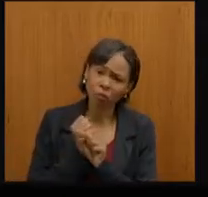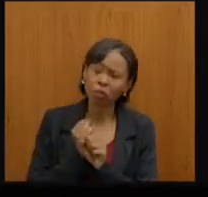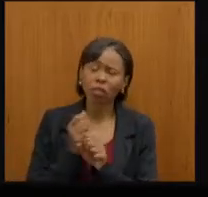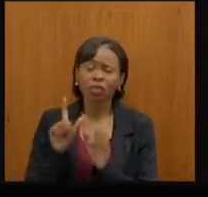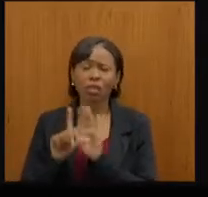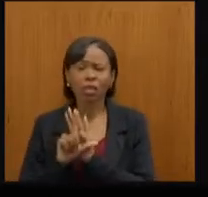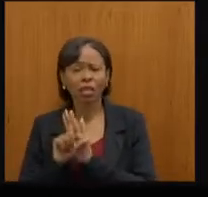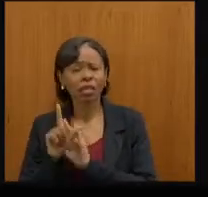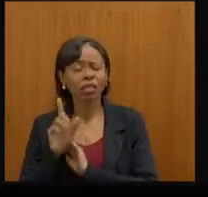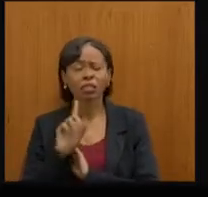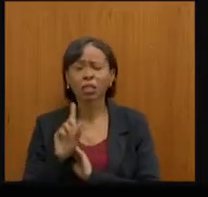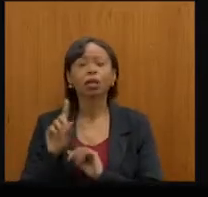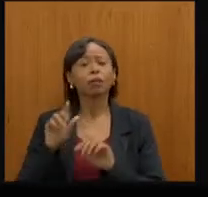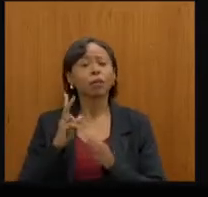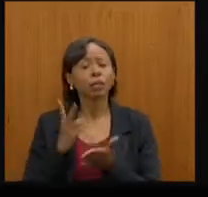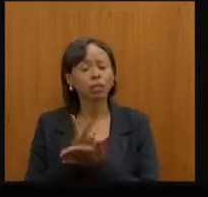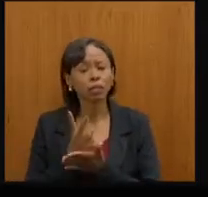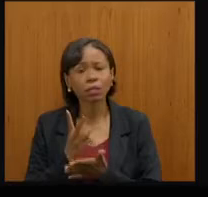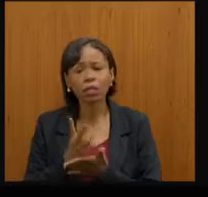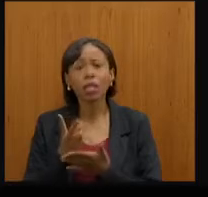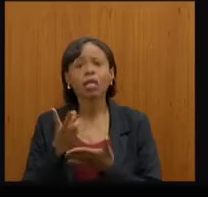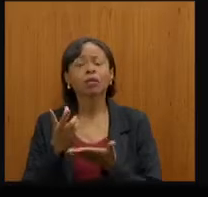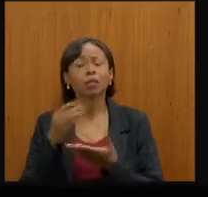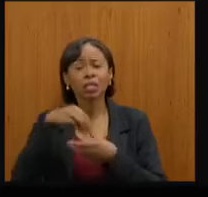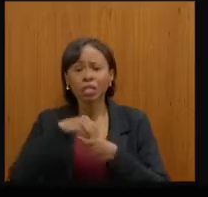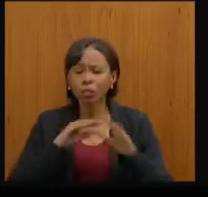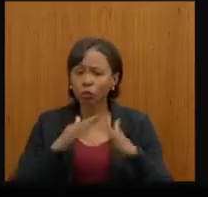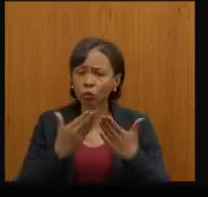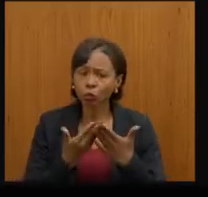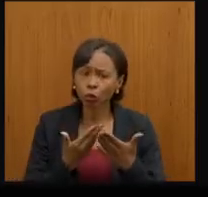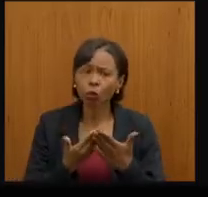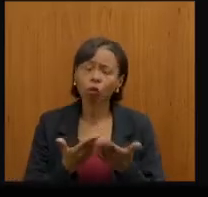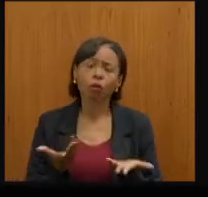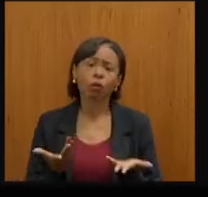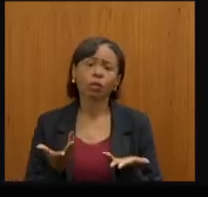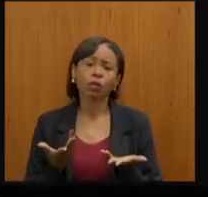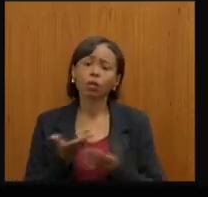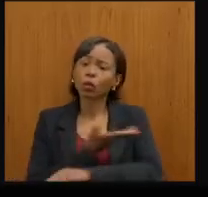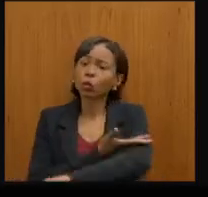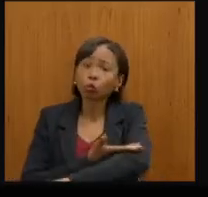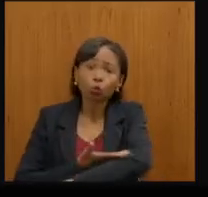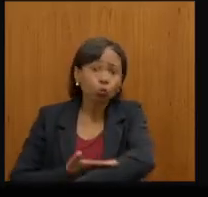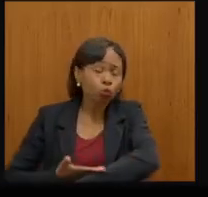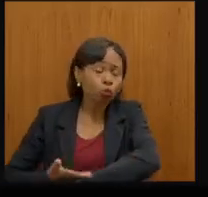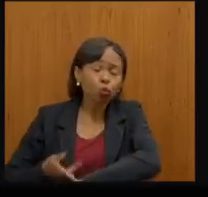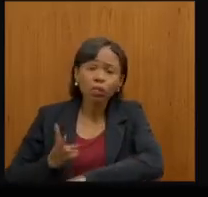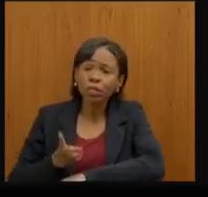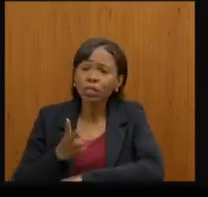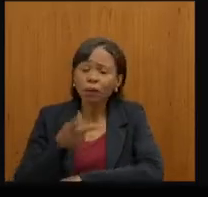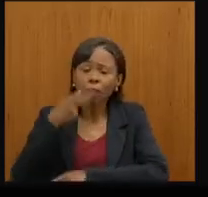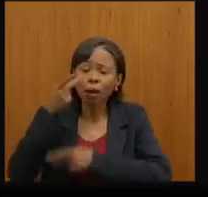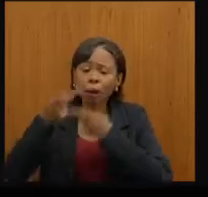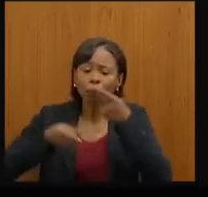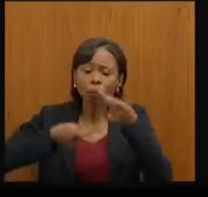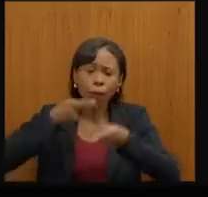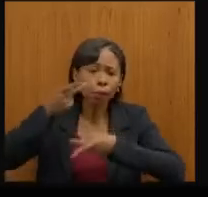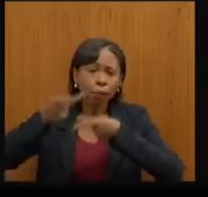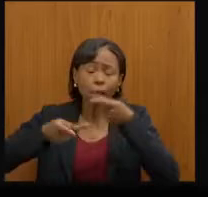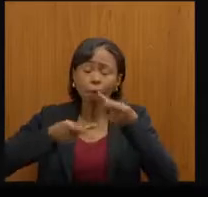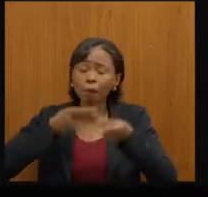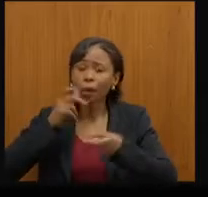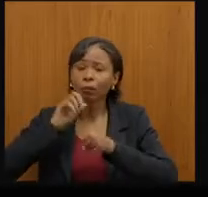Cola e começar a fazer parte do nosso cotidiano da nossa rotina quem sabe daqui um